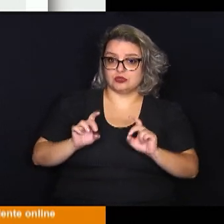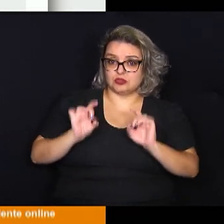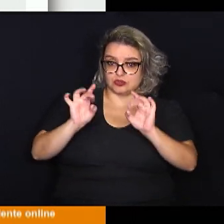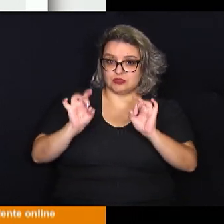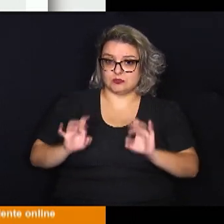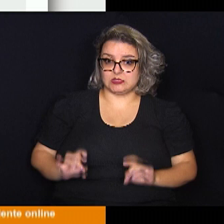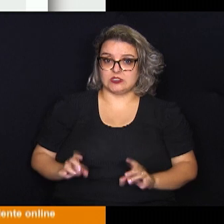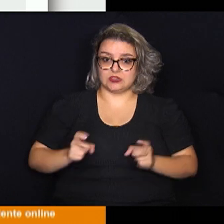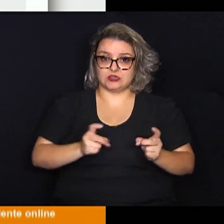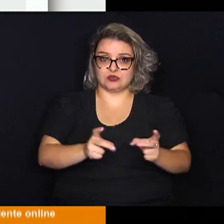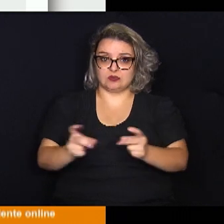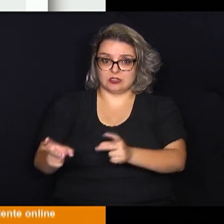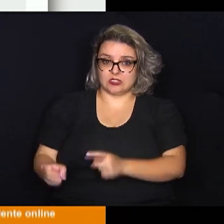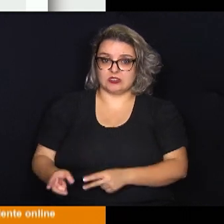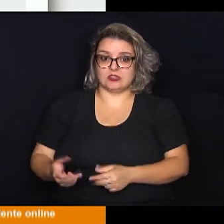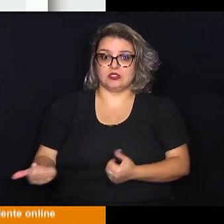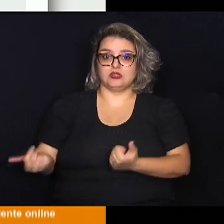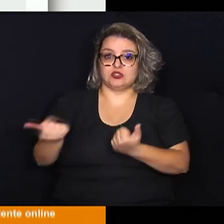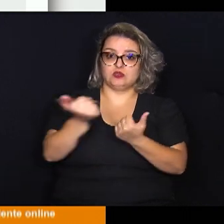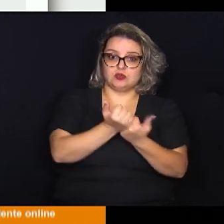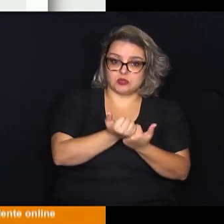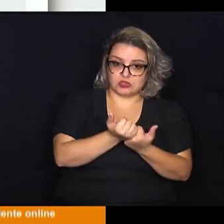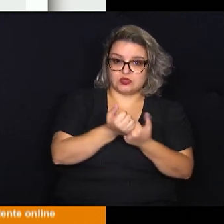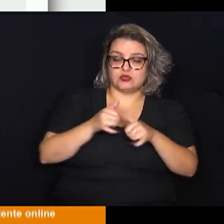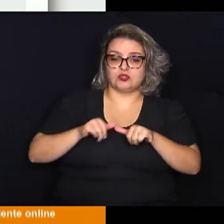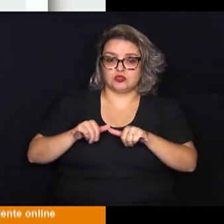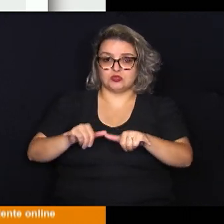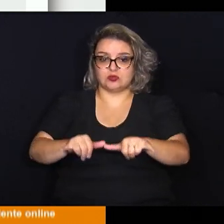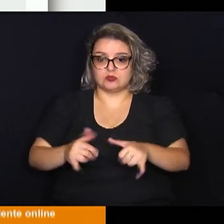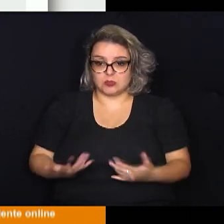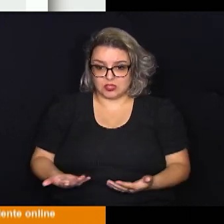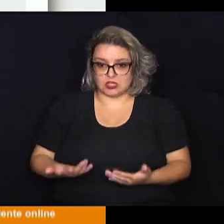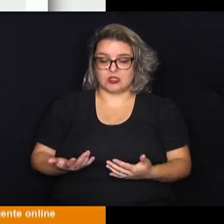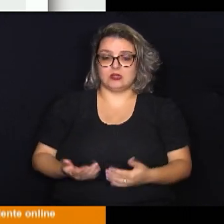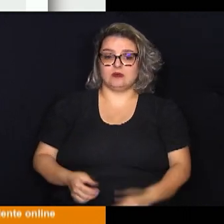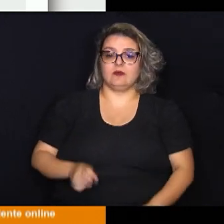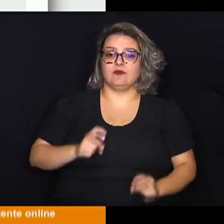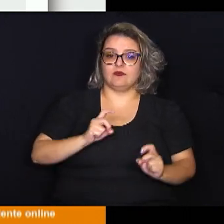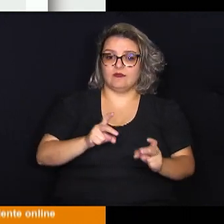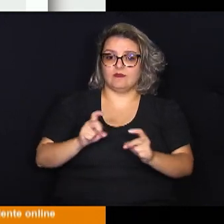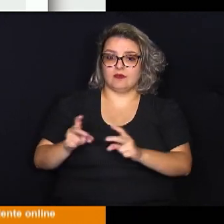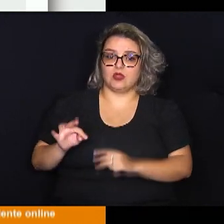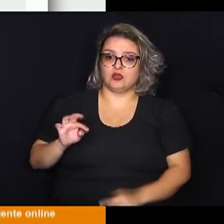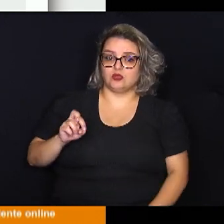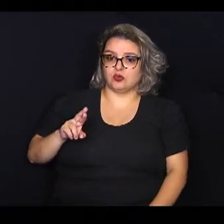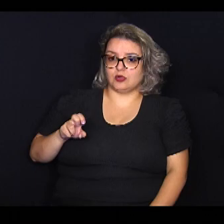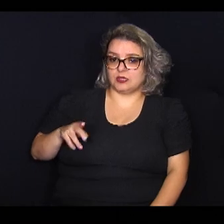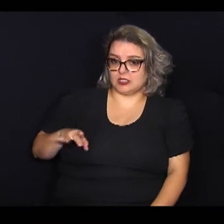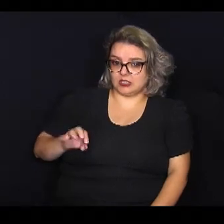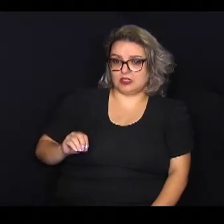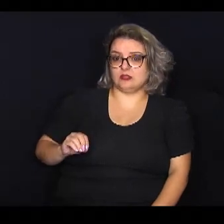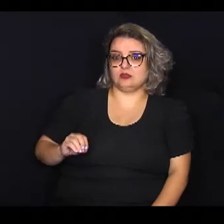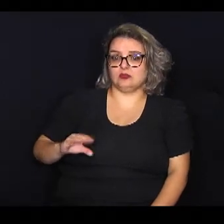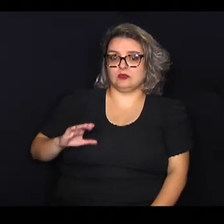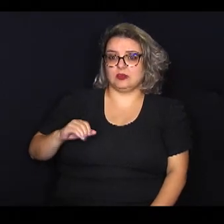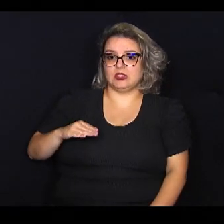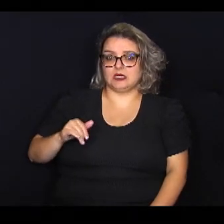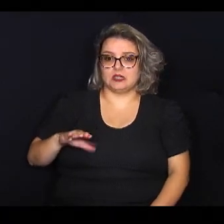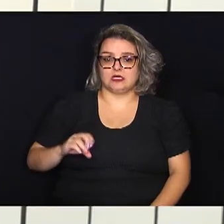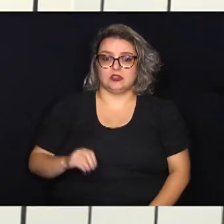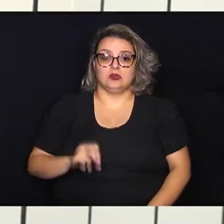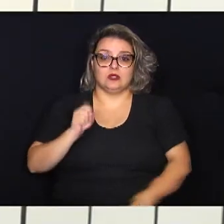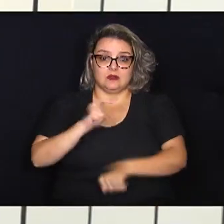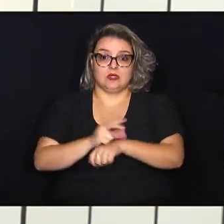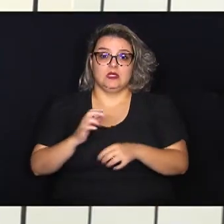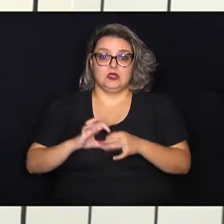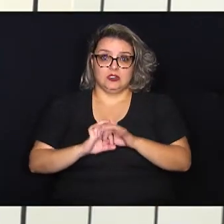repositor em supermercados, torneiro mecânico, vendedor de consórcio. Essas são, então, as vagas disponíveis